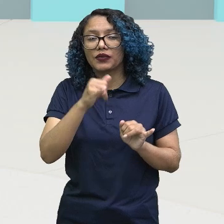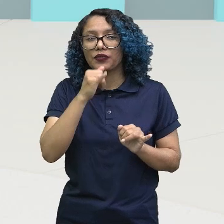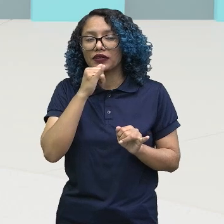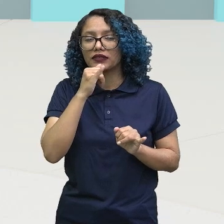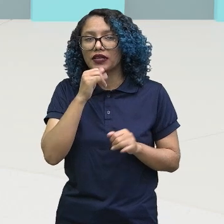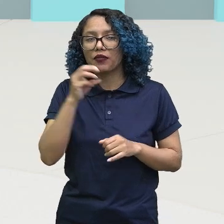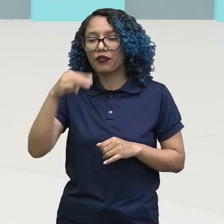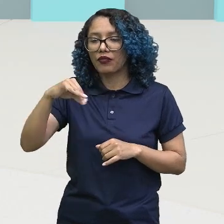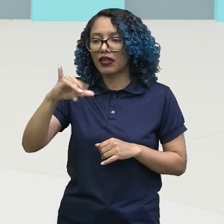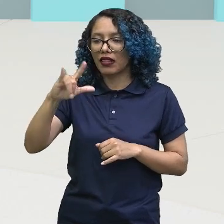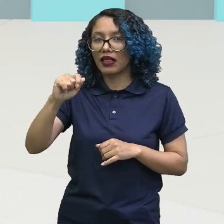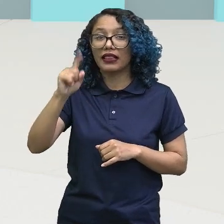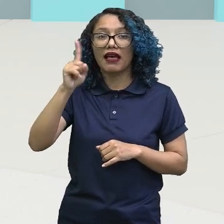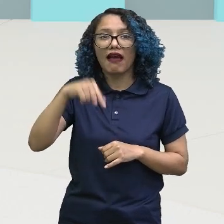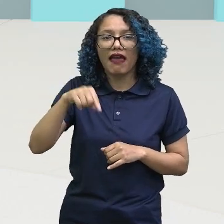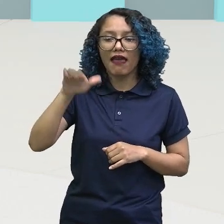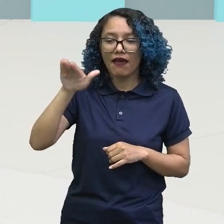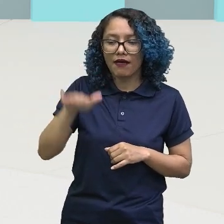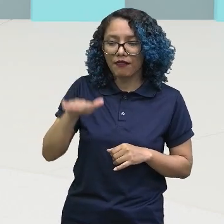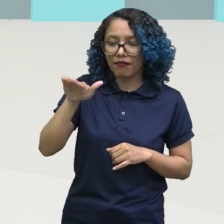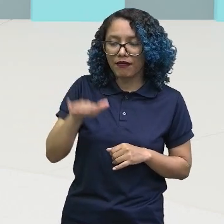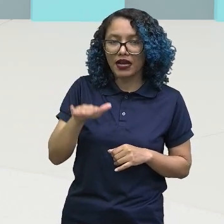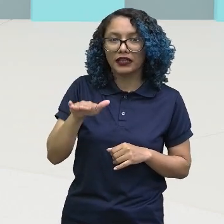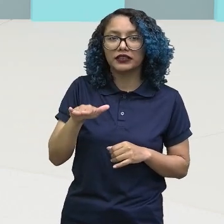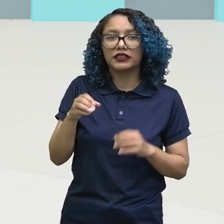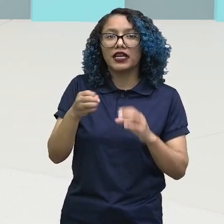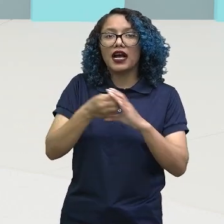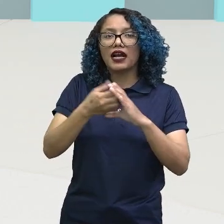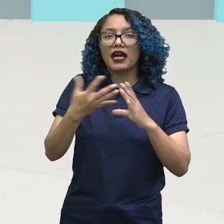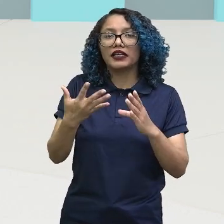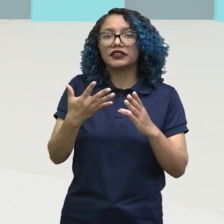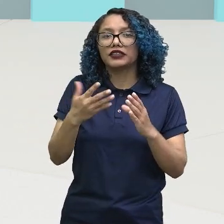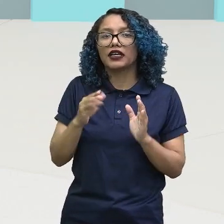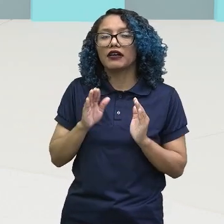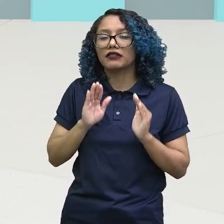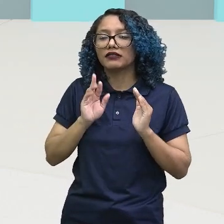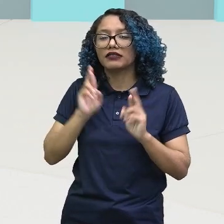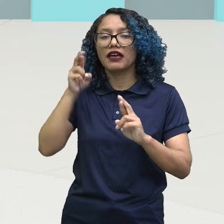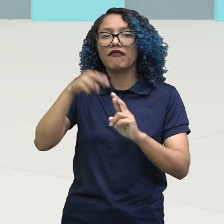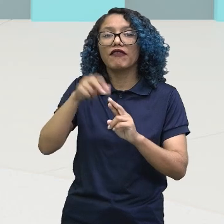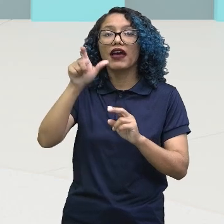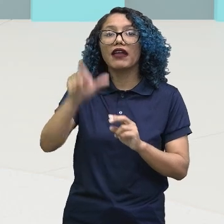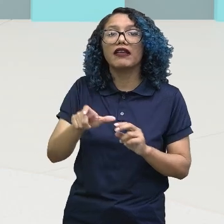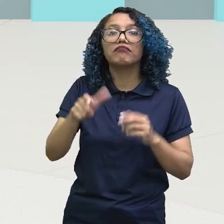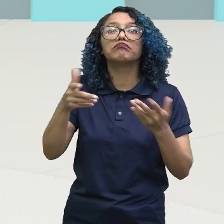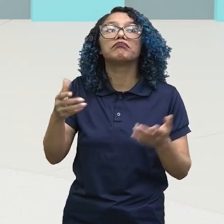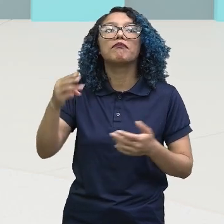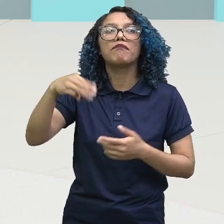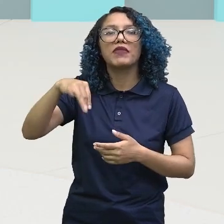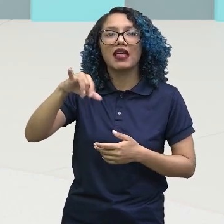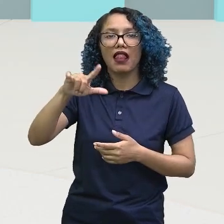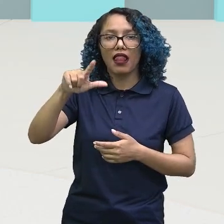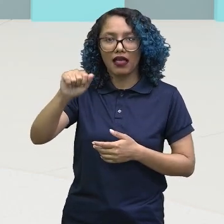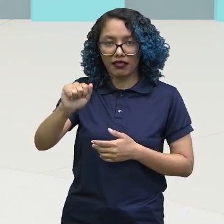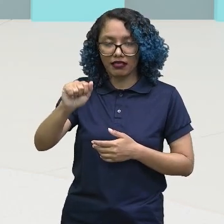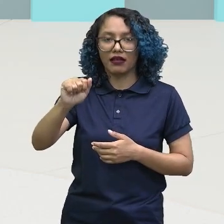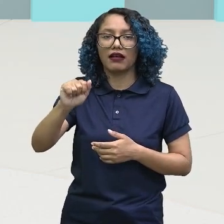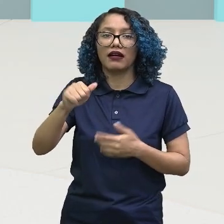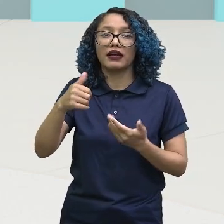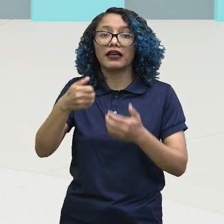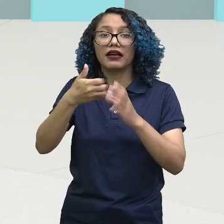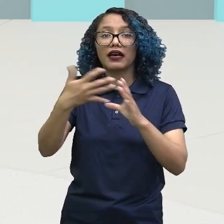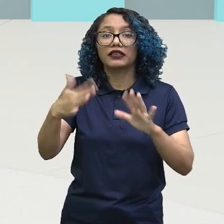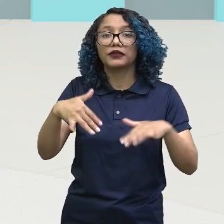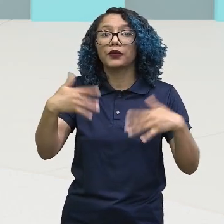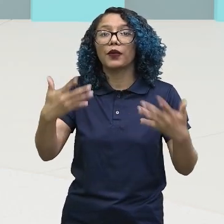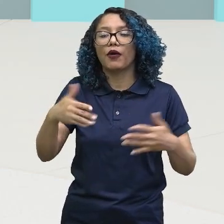é baixa, quem é que está recebendo a característica? Milena, sujeito. E qual é a característica mesmo? Baixa.